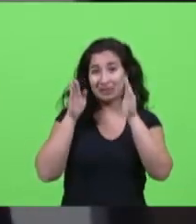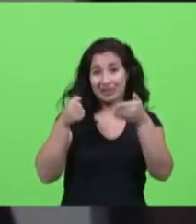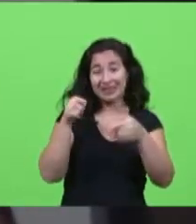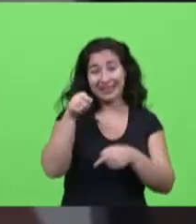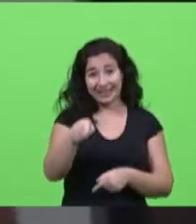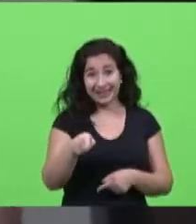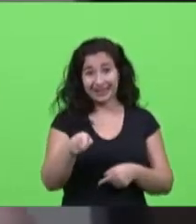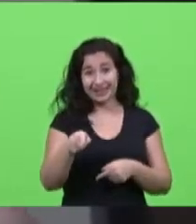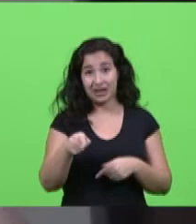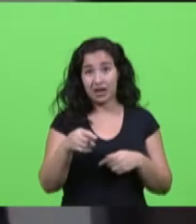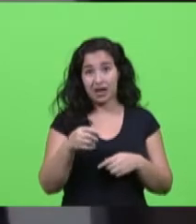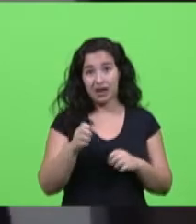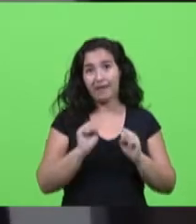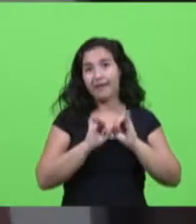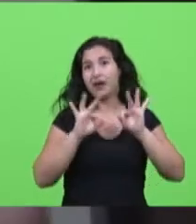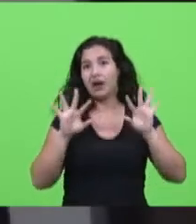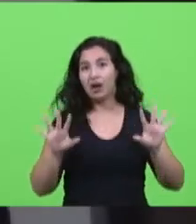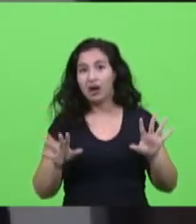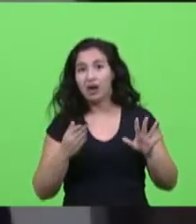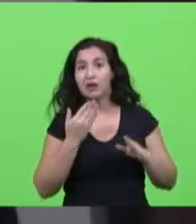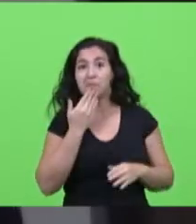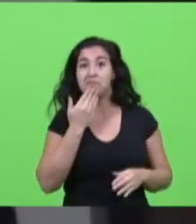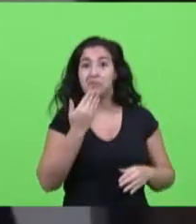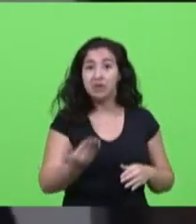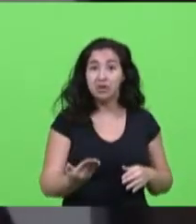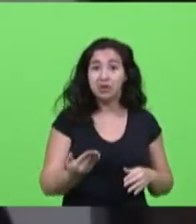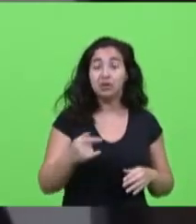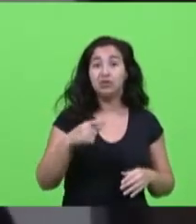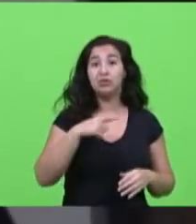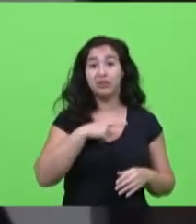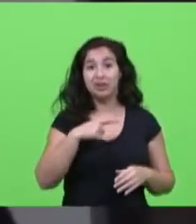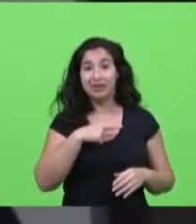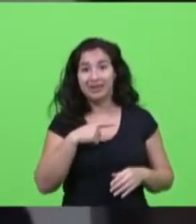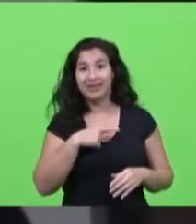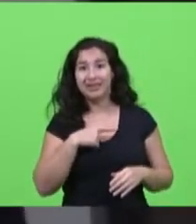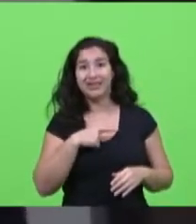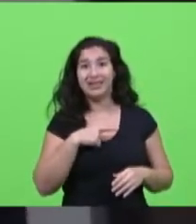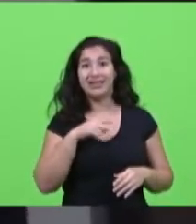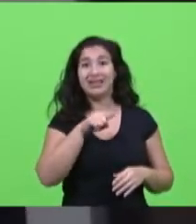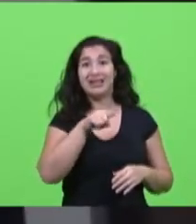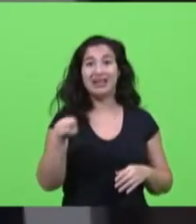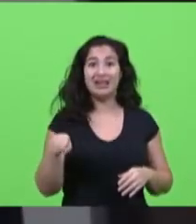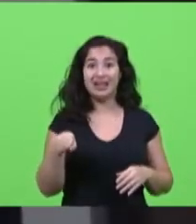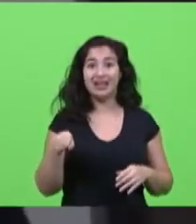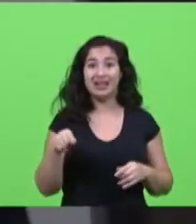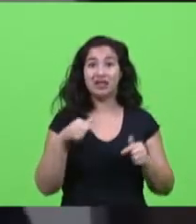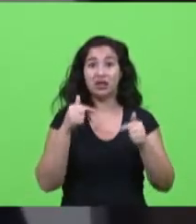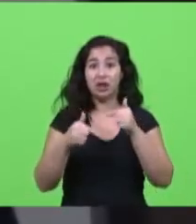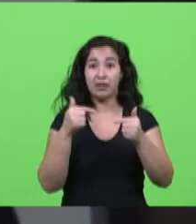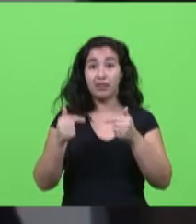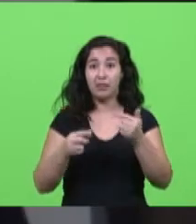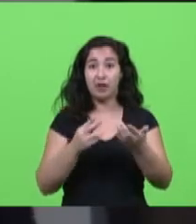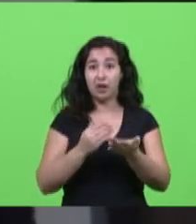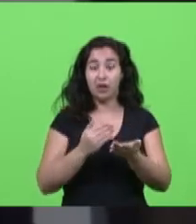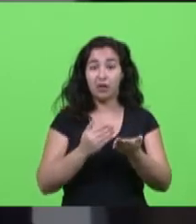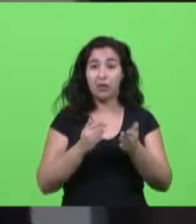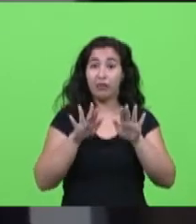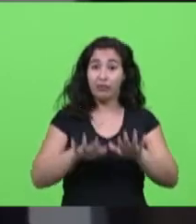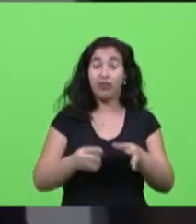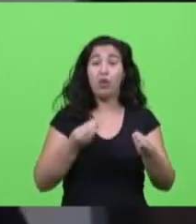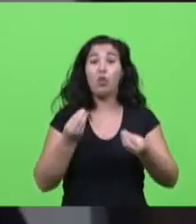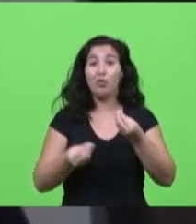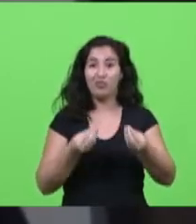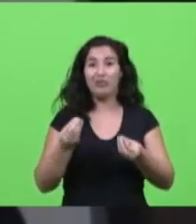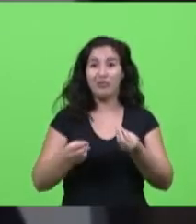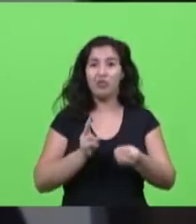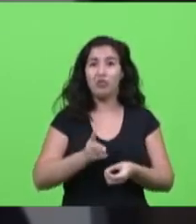a reivindicação, é lógico que é justa a preocupação com a sobrevivência desses empreendimentos. Uma coisa que eu tenho aprendido,